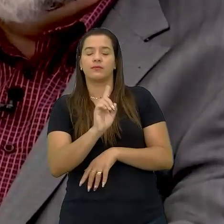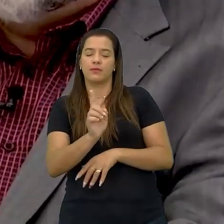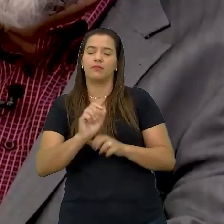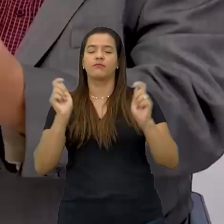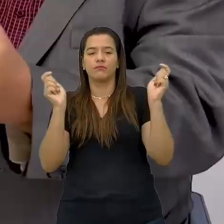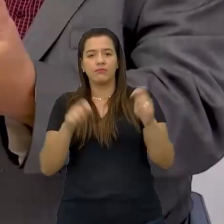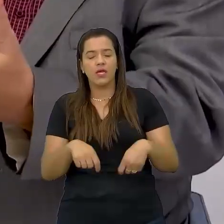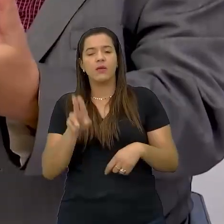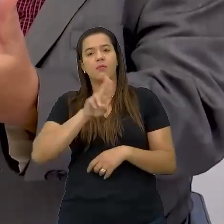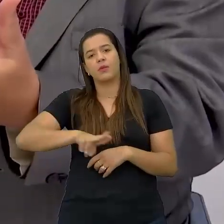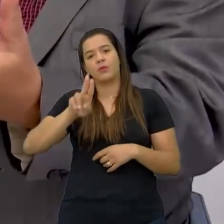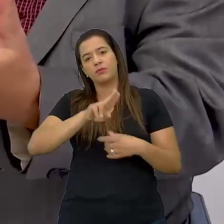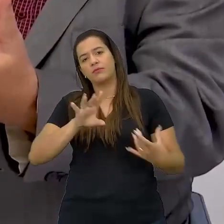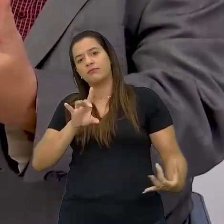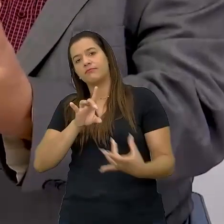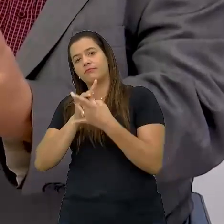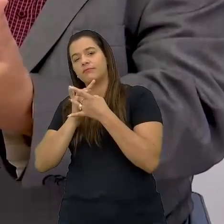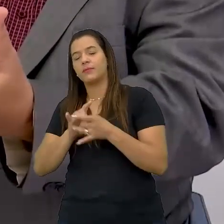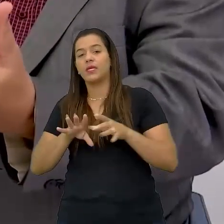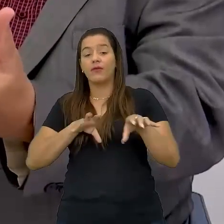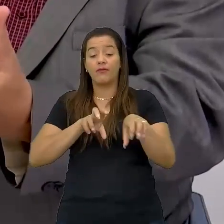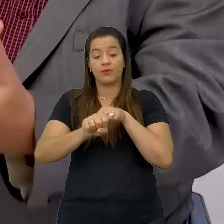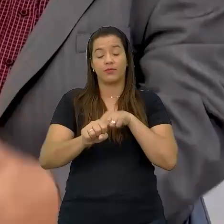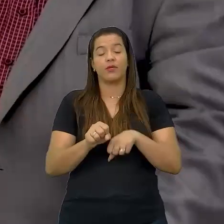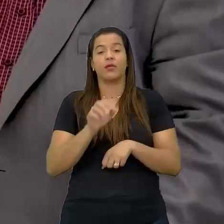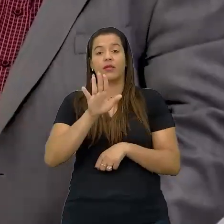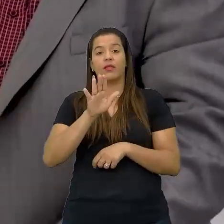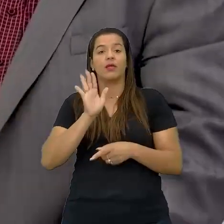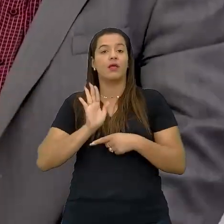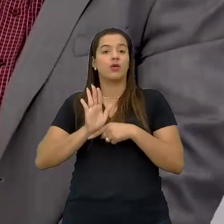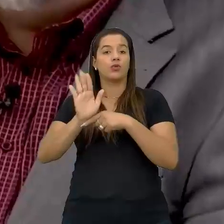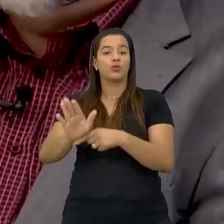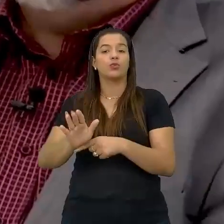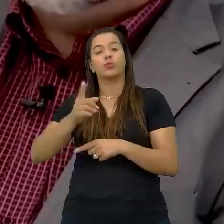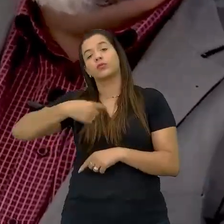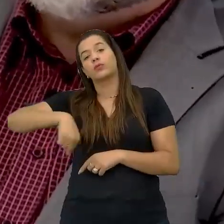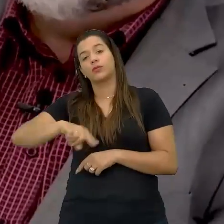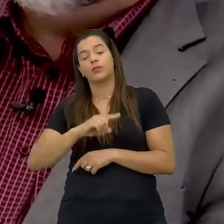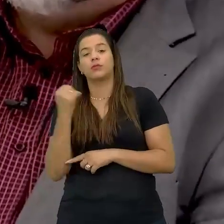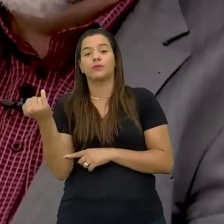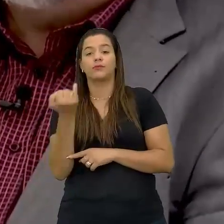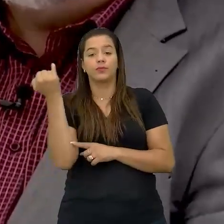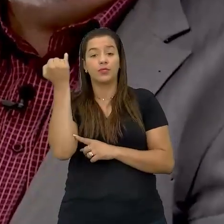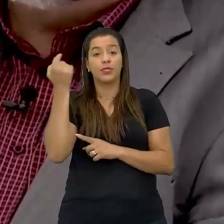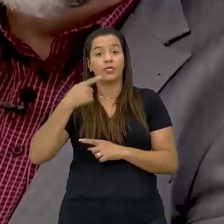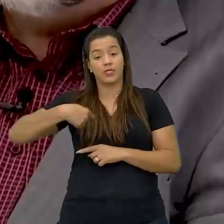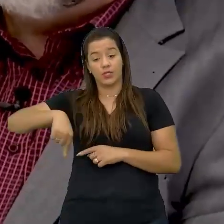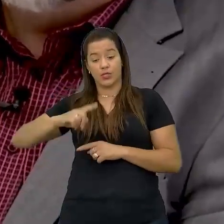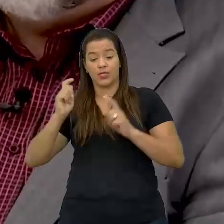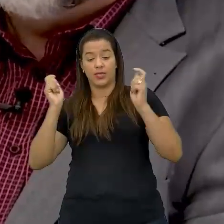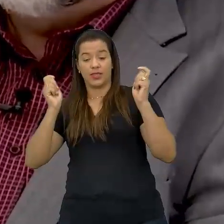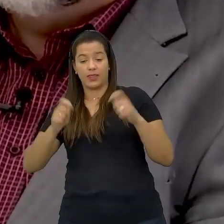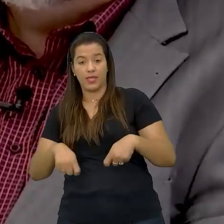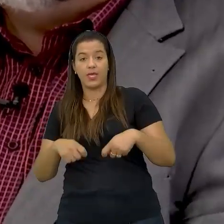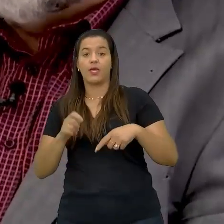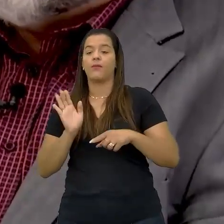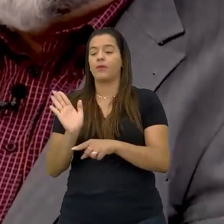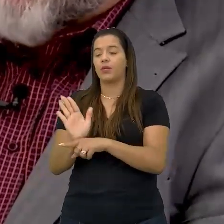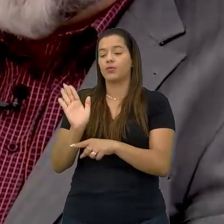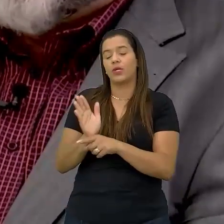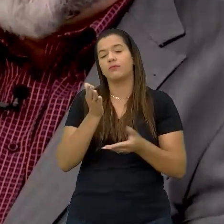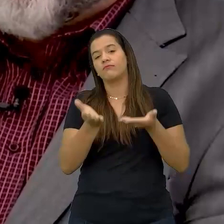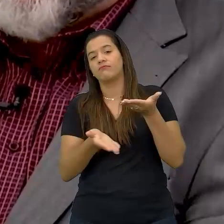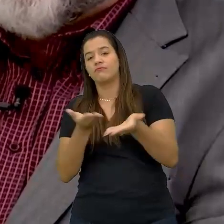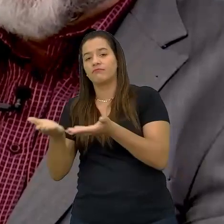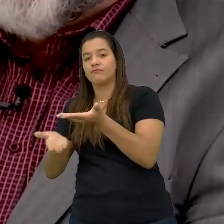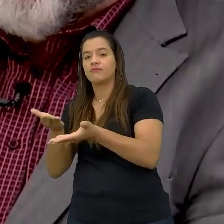para elas. E essa formação, ela servirá para que a gente tenha relevância e, portanto, que nós sejamos capazes de exercer curadoria sobre a